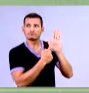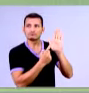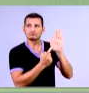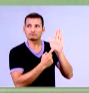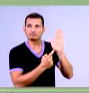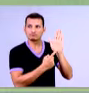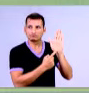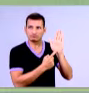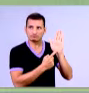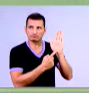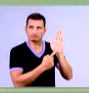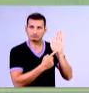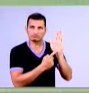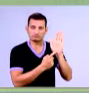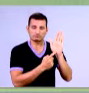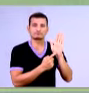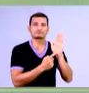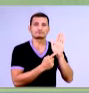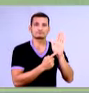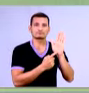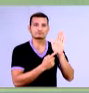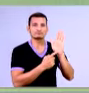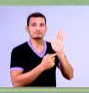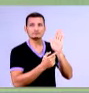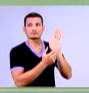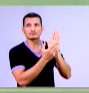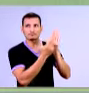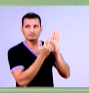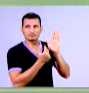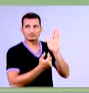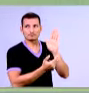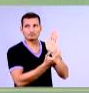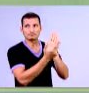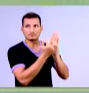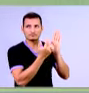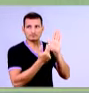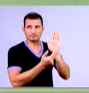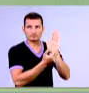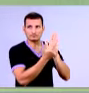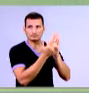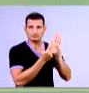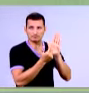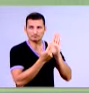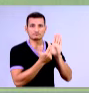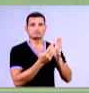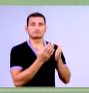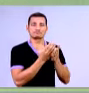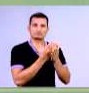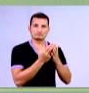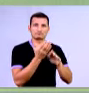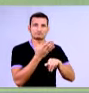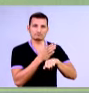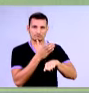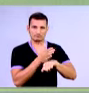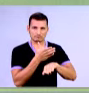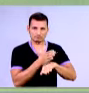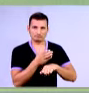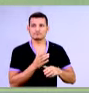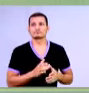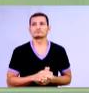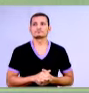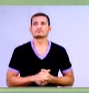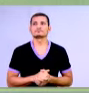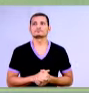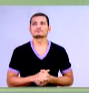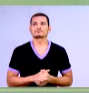professor Fábio nos falou, né, a imagens associadas à execução de algumas tarefas. Então aqui nós